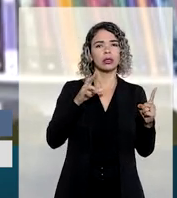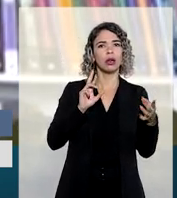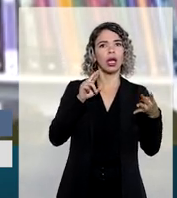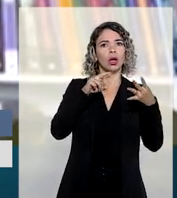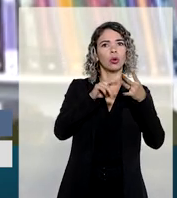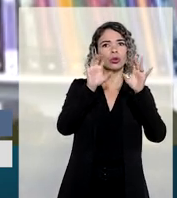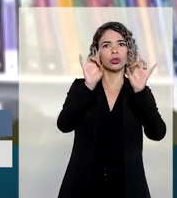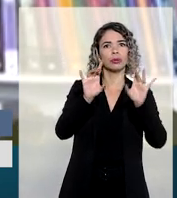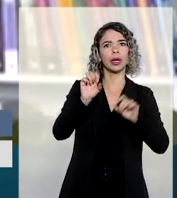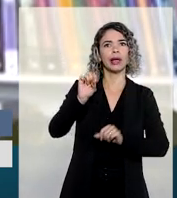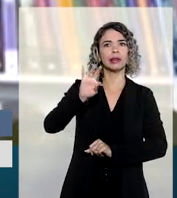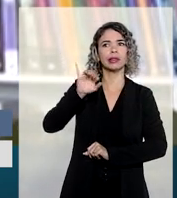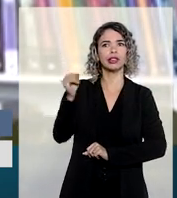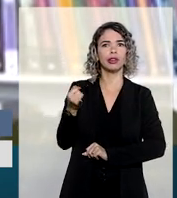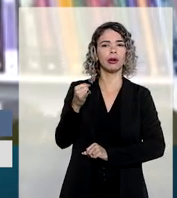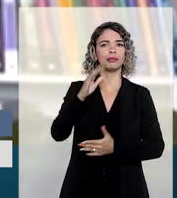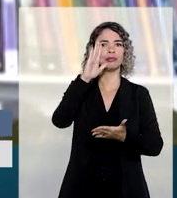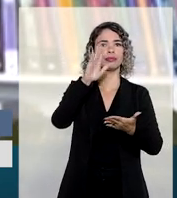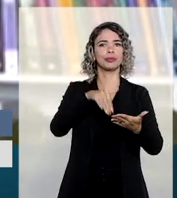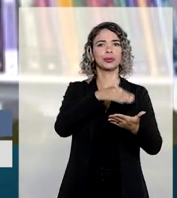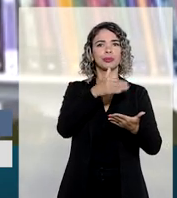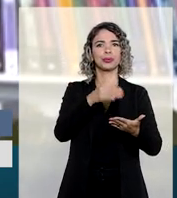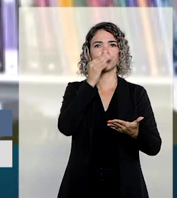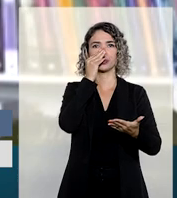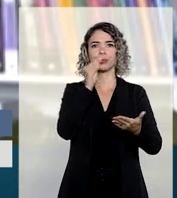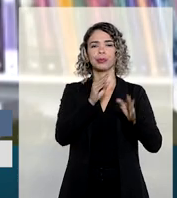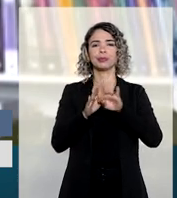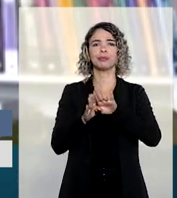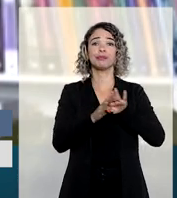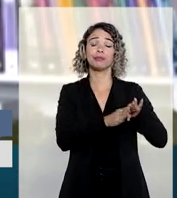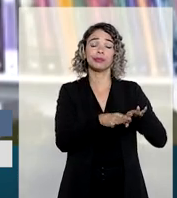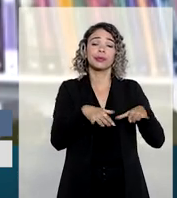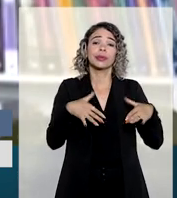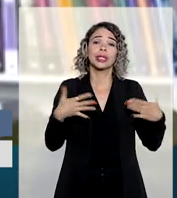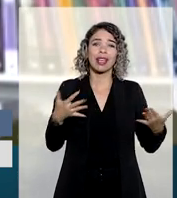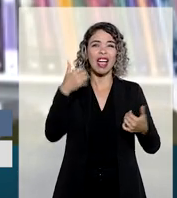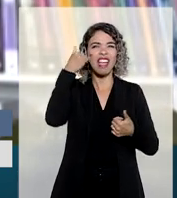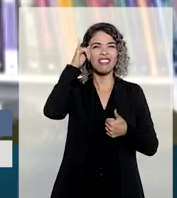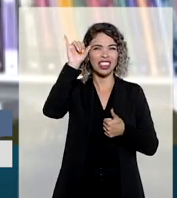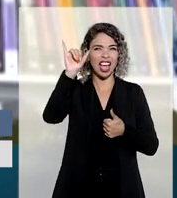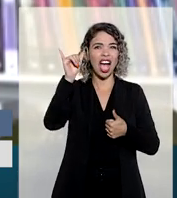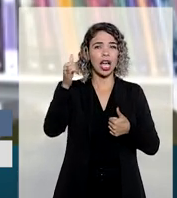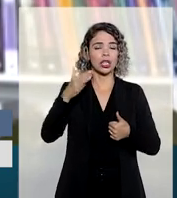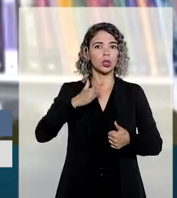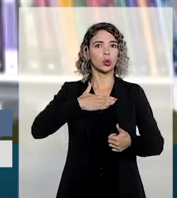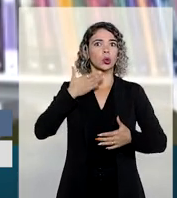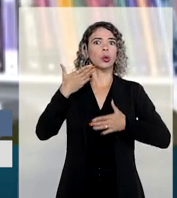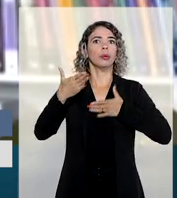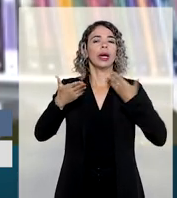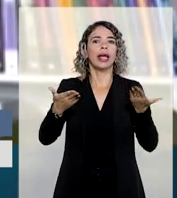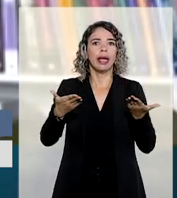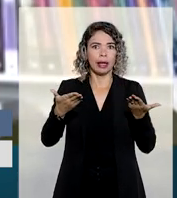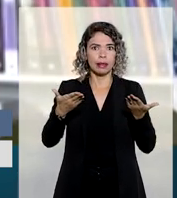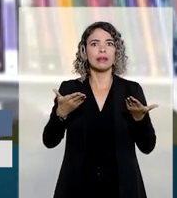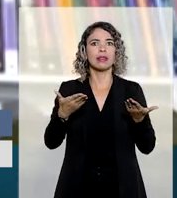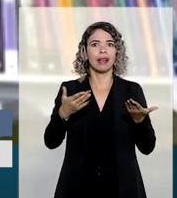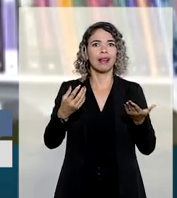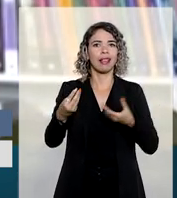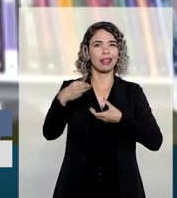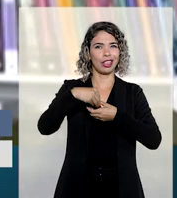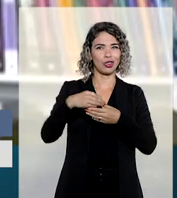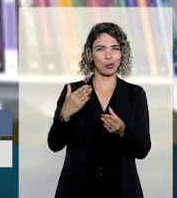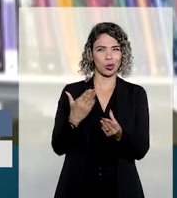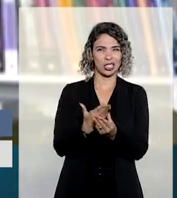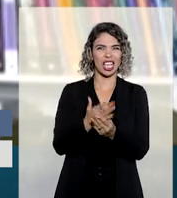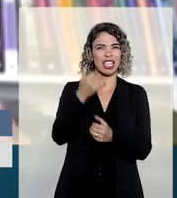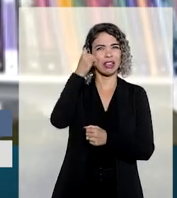âmbito do STJ, depois o recurso especial não foi conhecido. Então, para evitar esse tipo de surpresa no caso concreto, né,